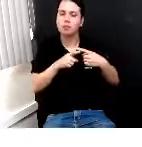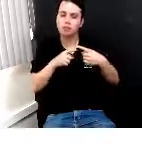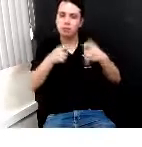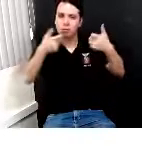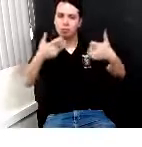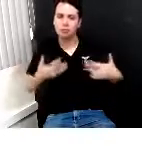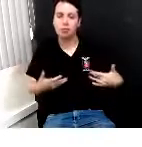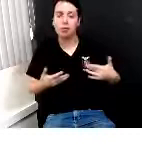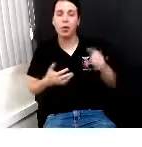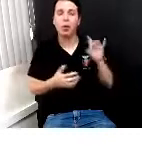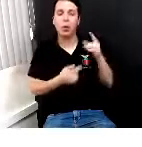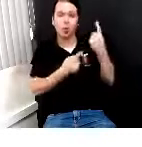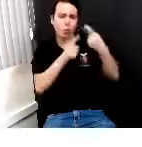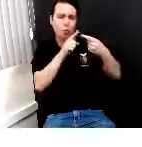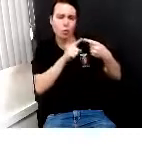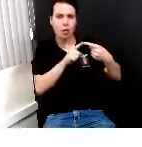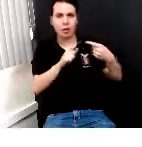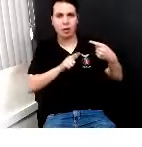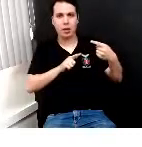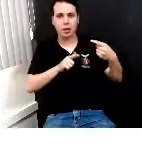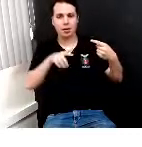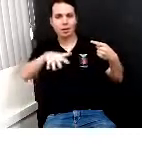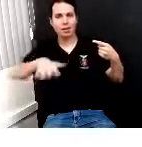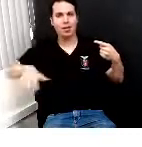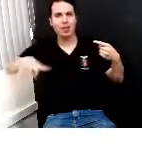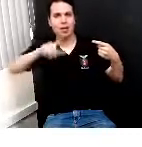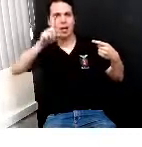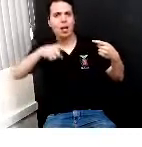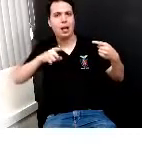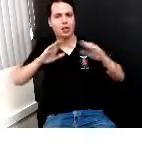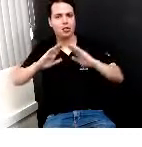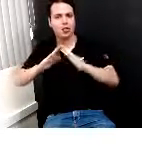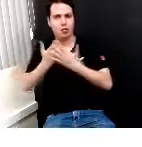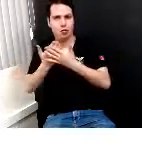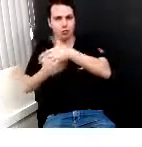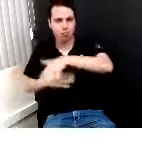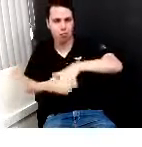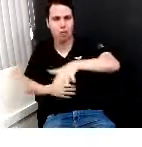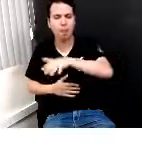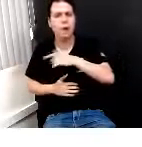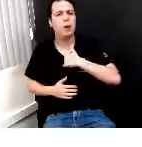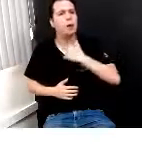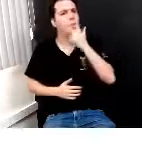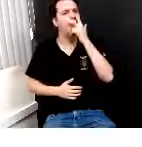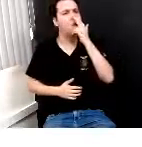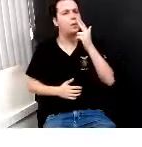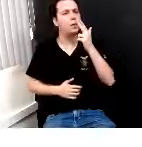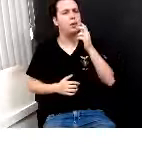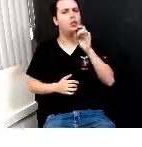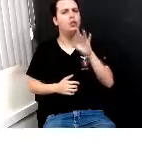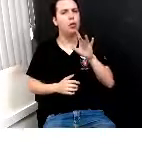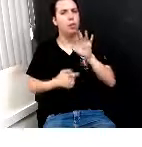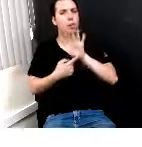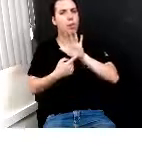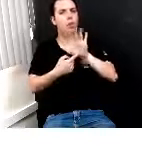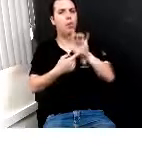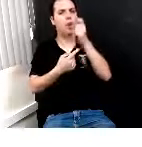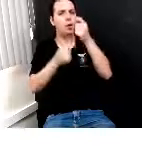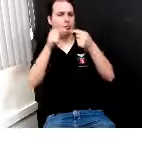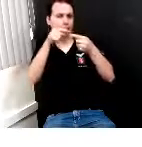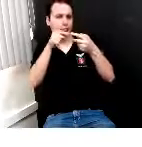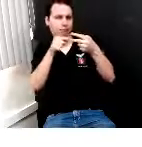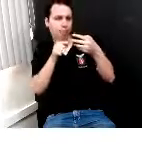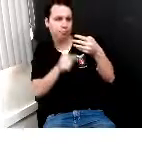como a gente está aqui com o nosso público, que são, né, as nossas escolas, eu acho que é só destacando algumas questões,